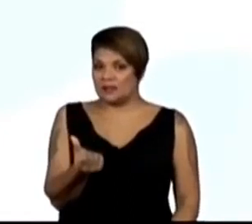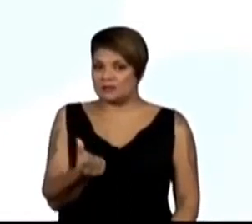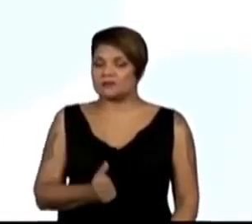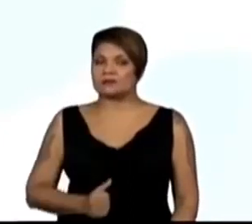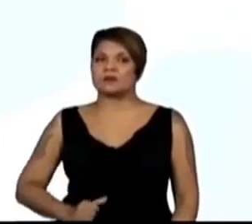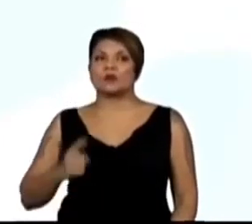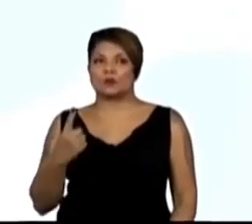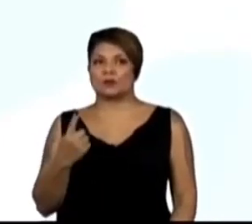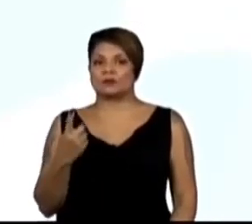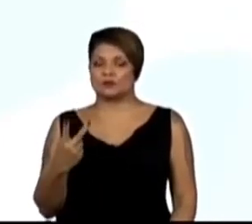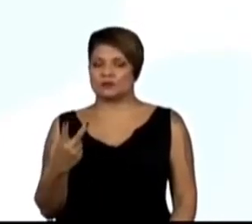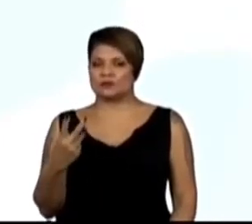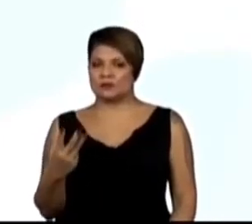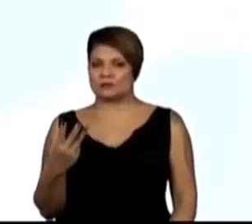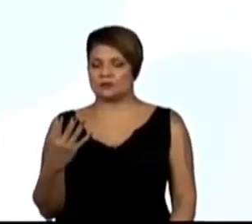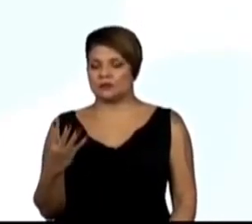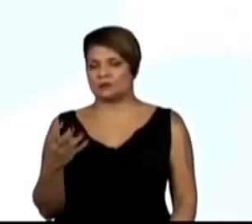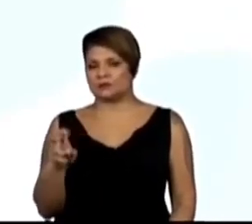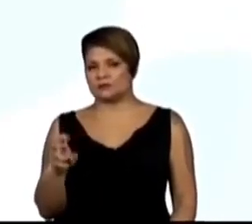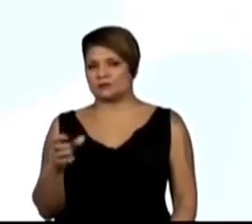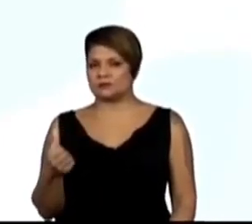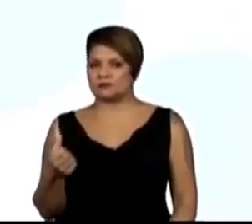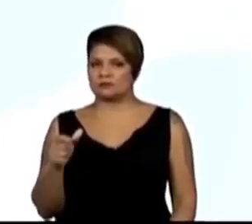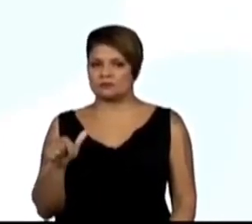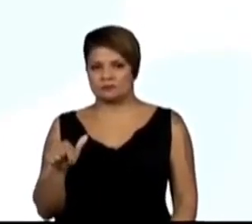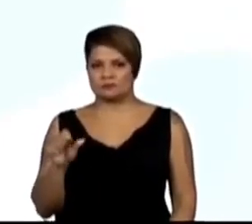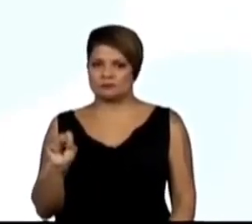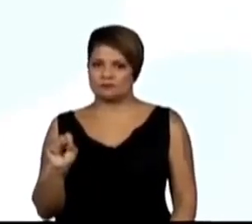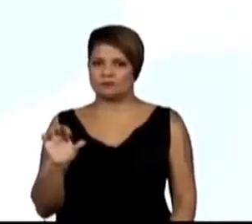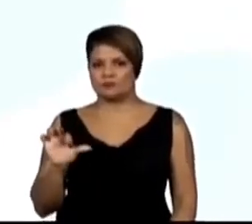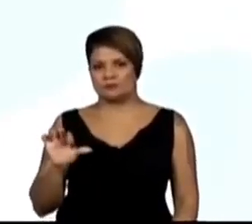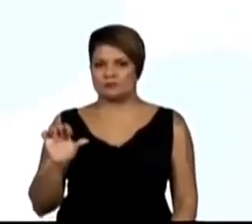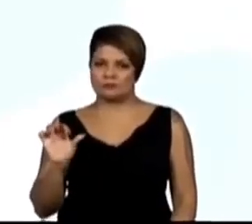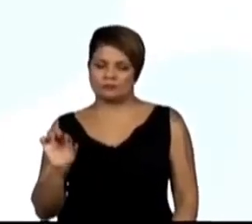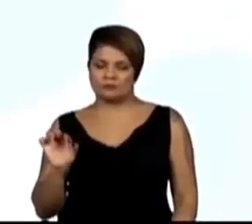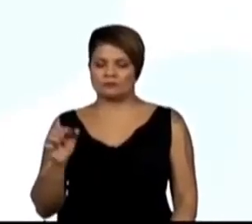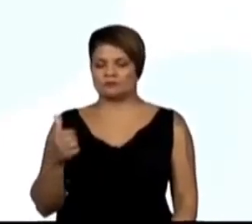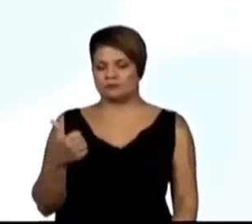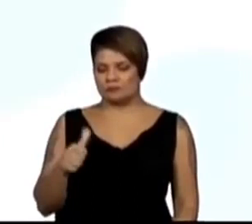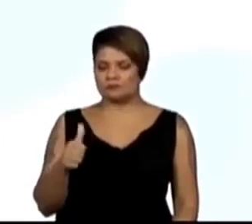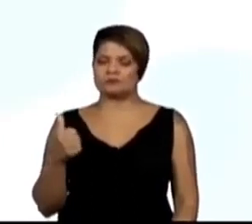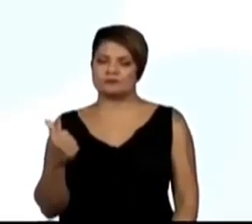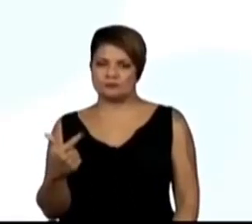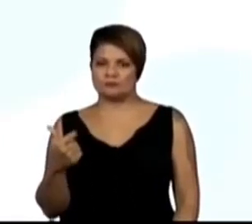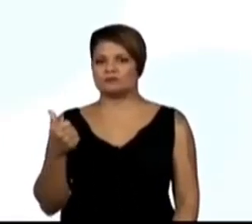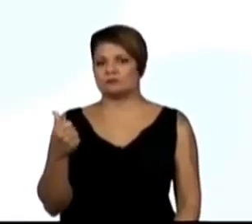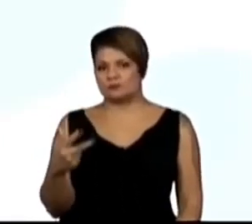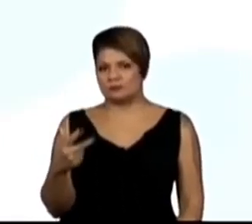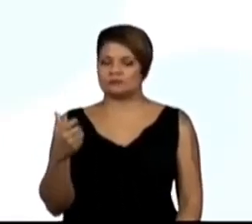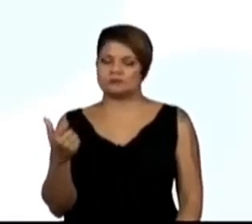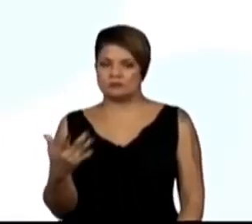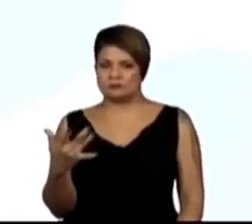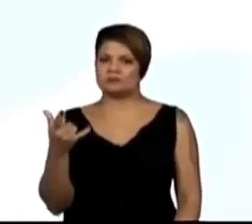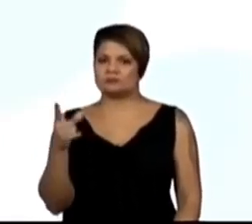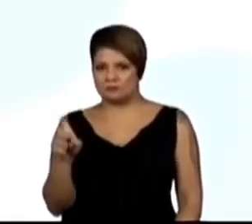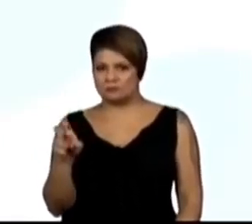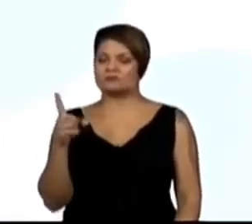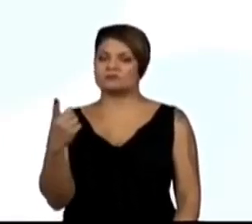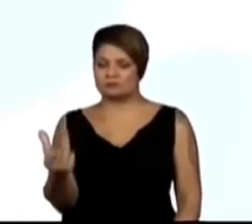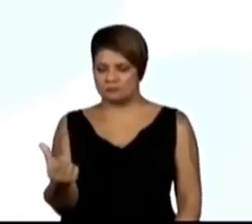16 tampinhas, ó. Uma, duas, três, quatro, cinco, seis, sete, oito, nove, dez, onze, doze, treze, 14,